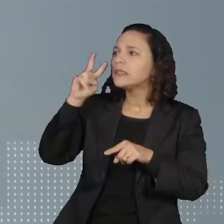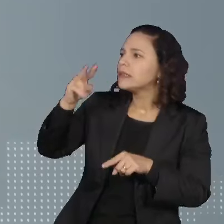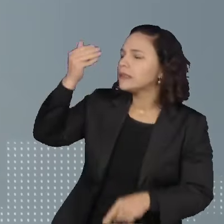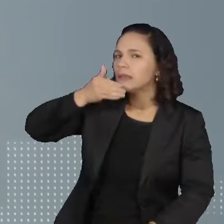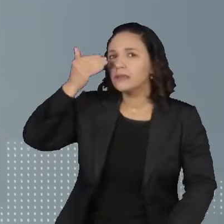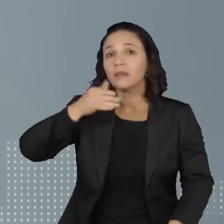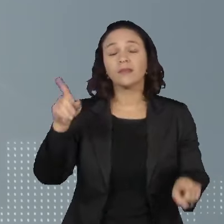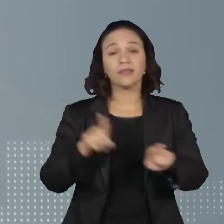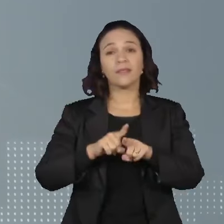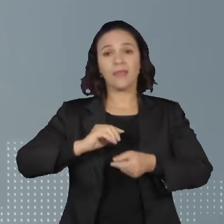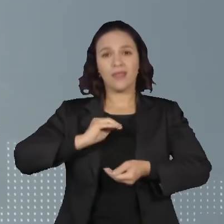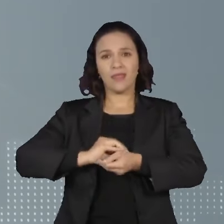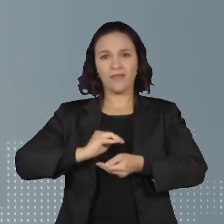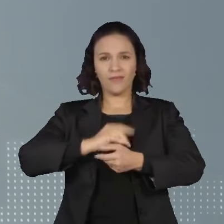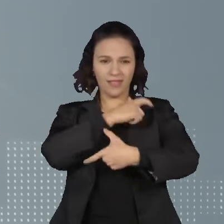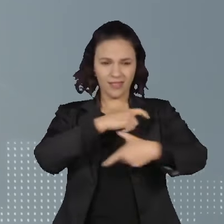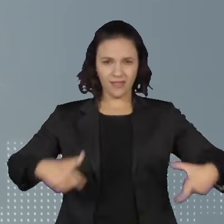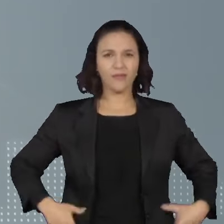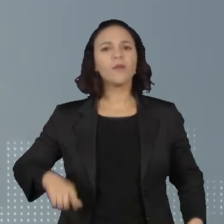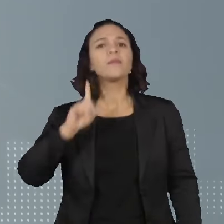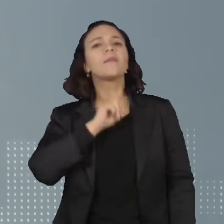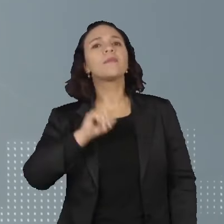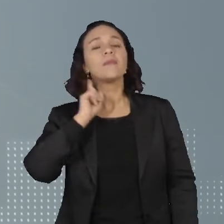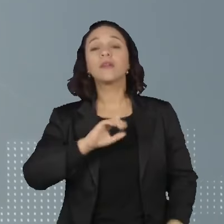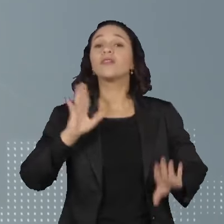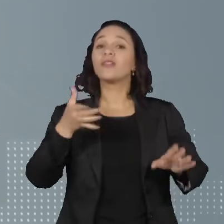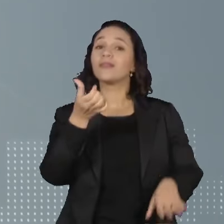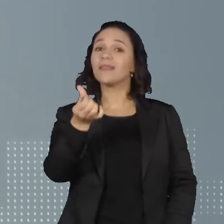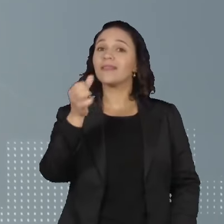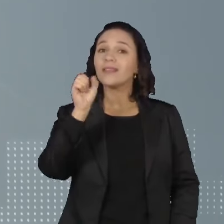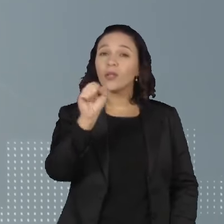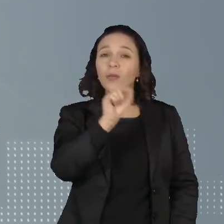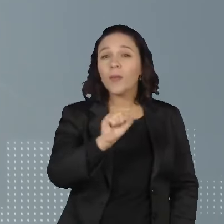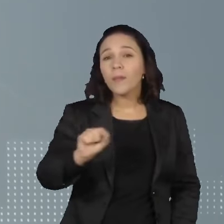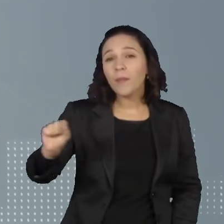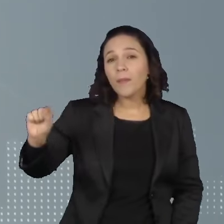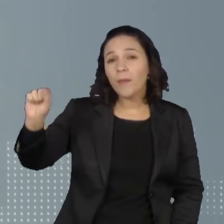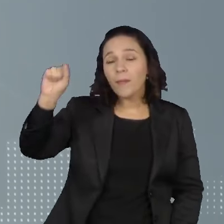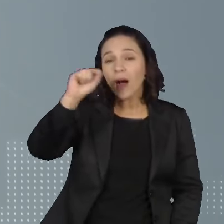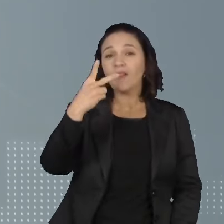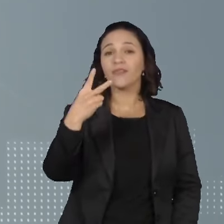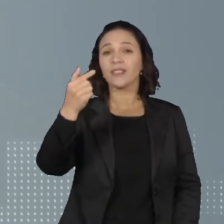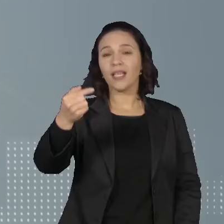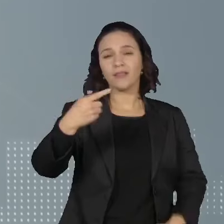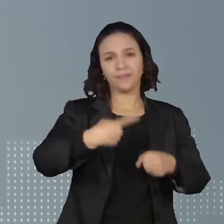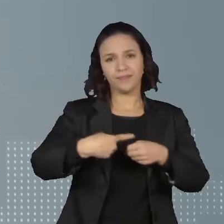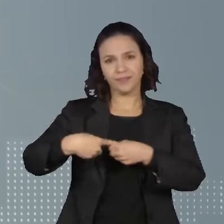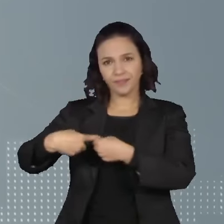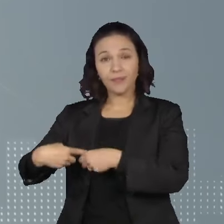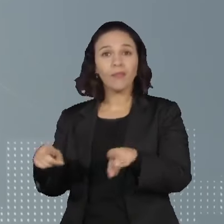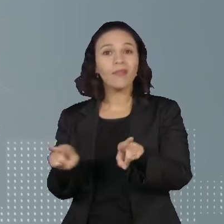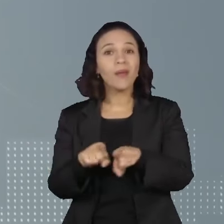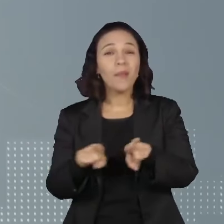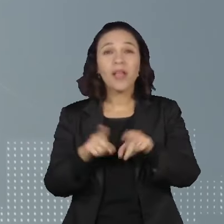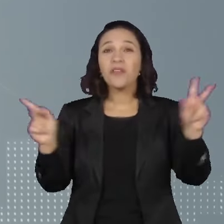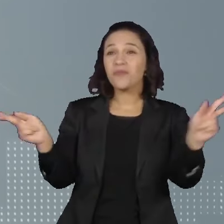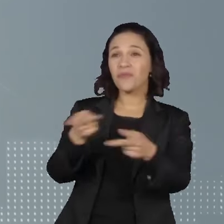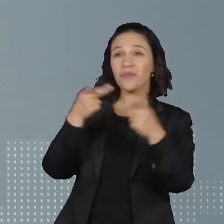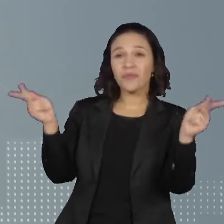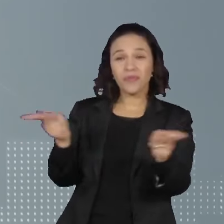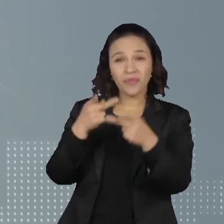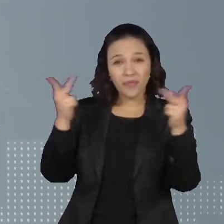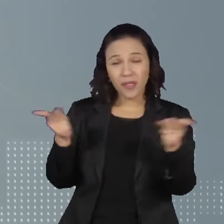já a Defesa Civil de Minas Gerais registrou 68 focos de incêndio em 27 municípios Além disso os ventos também